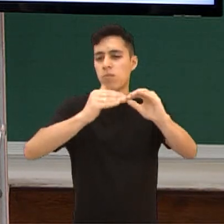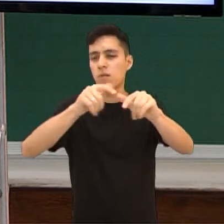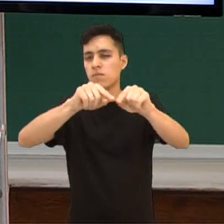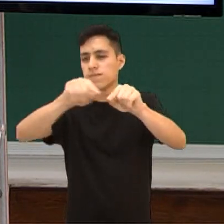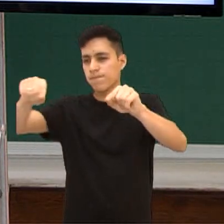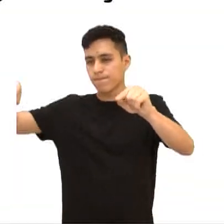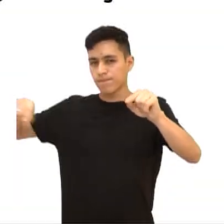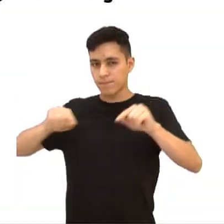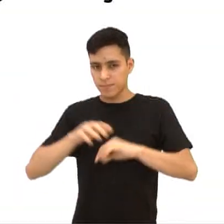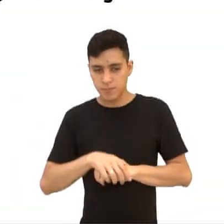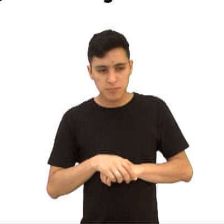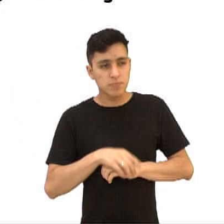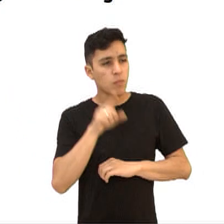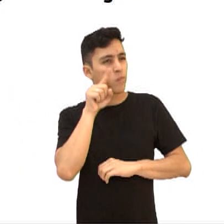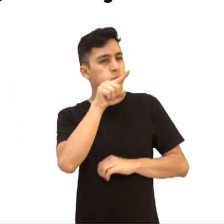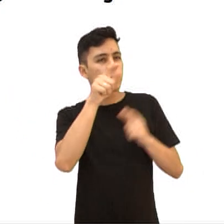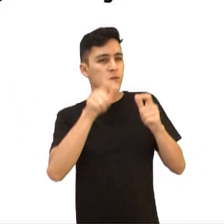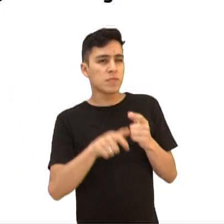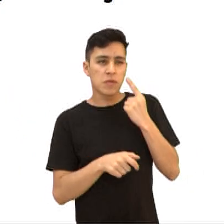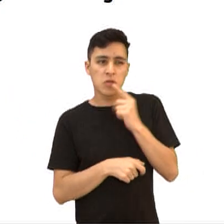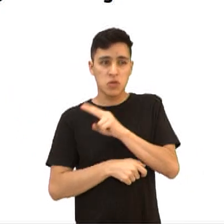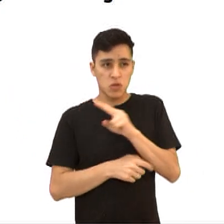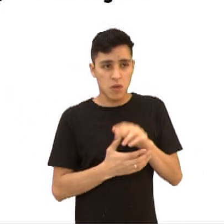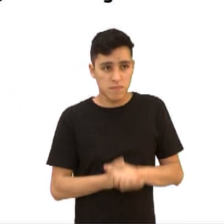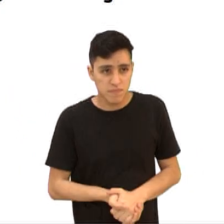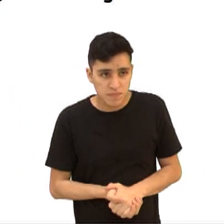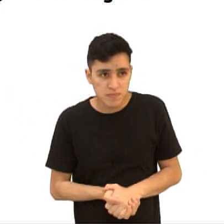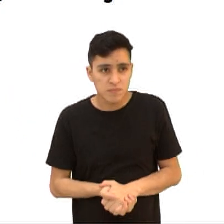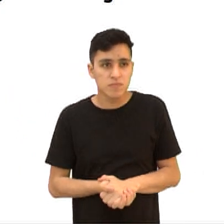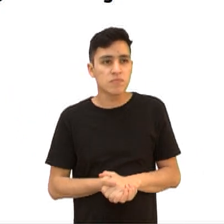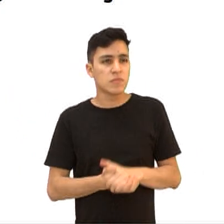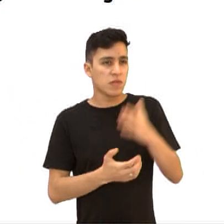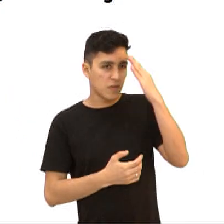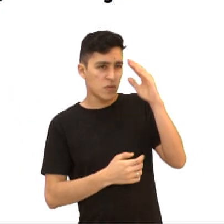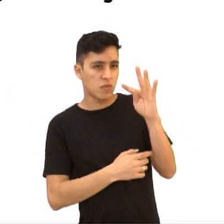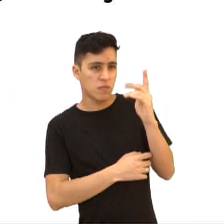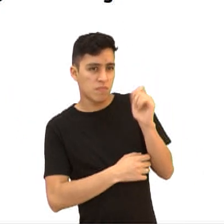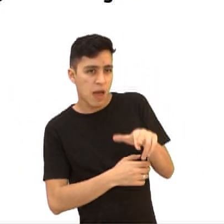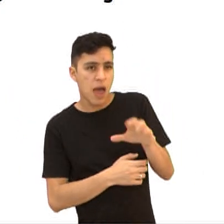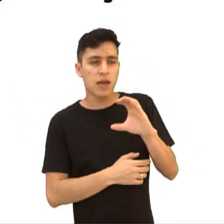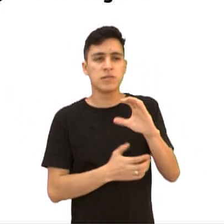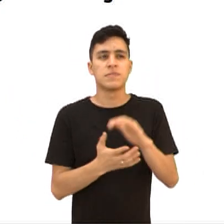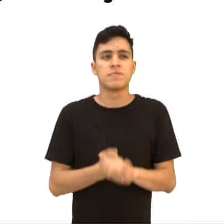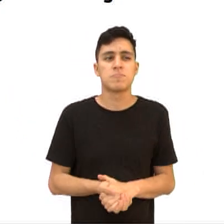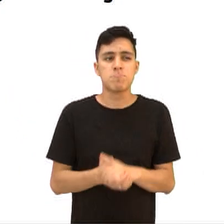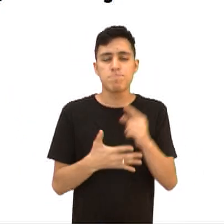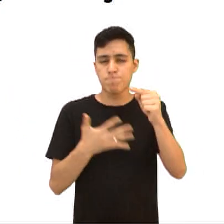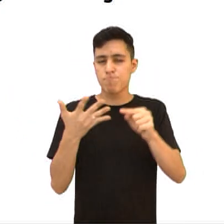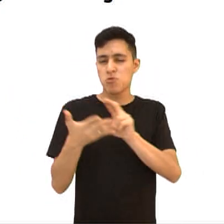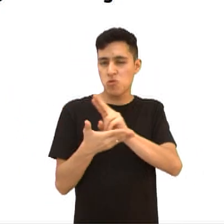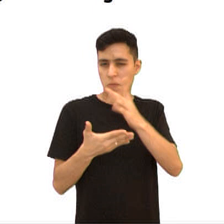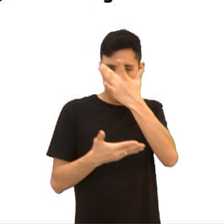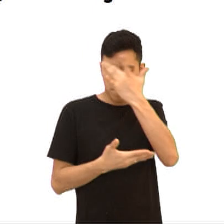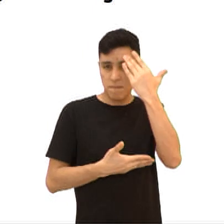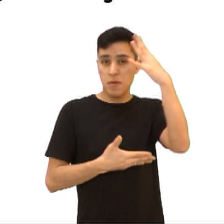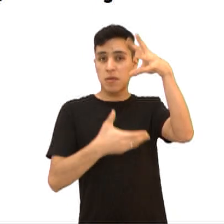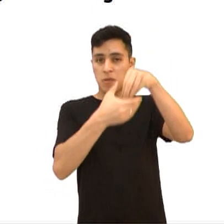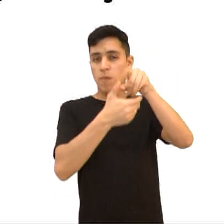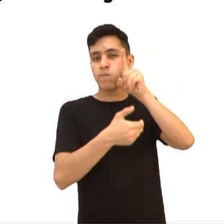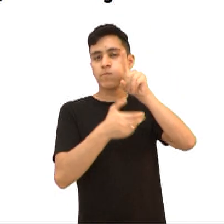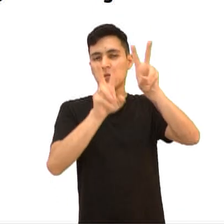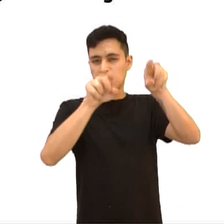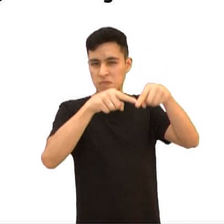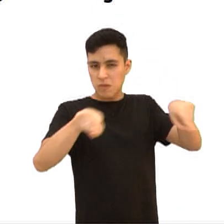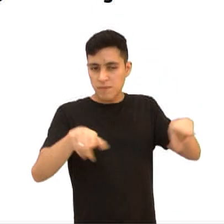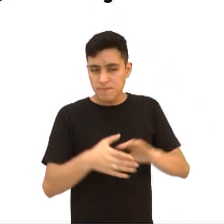Nos Estados Unidos temos como grande nome o Tupac, o Notorious Big, o Run DMC e entre outros. No Brasil, temos o